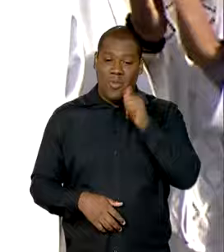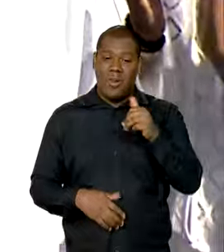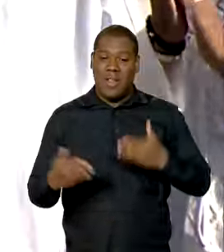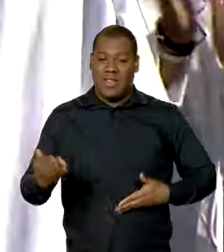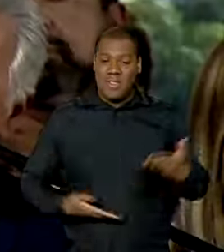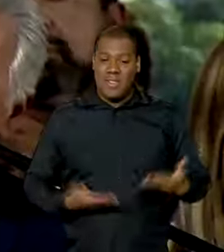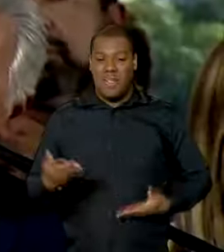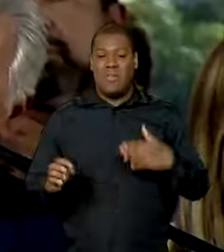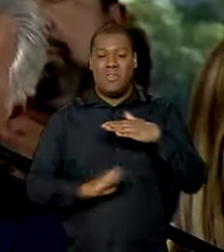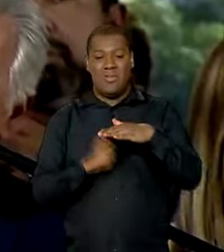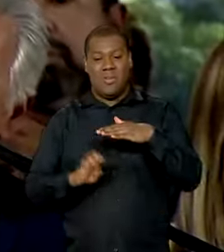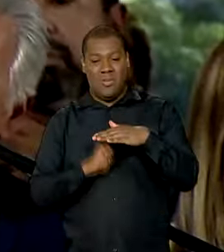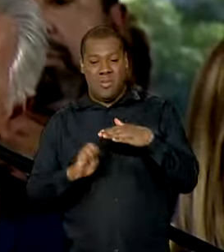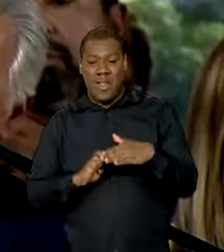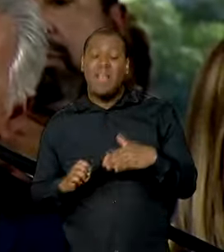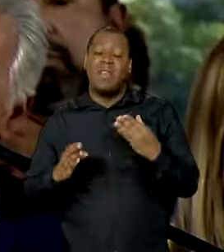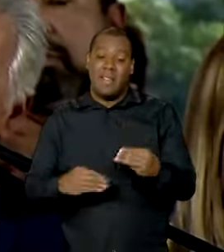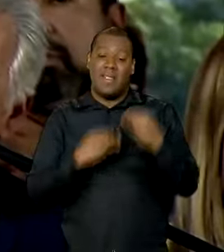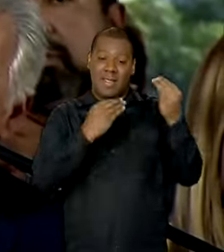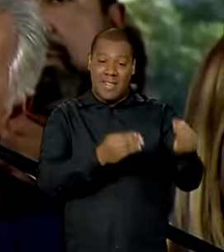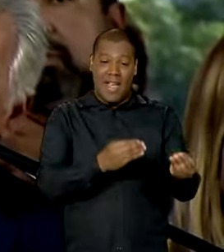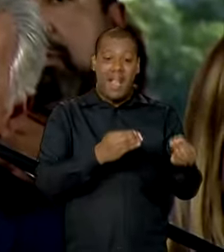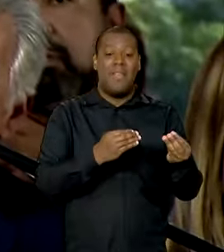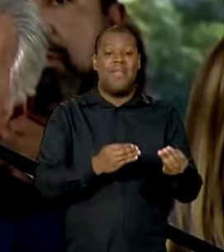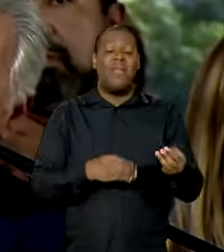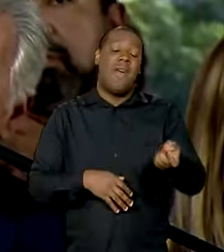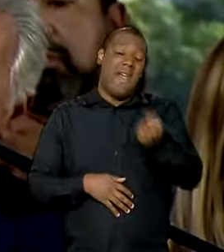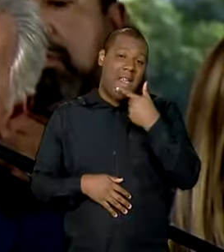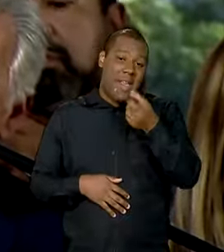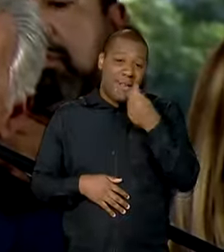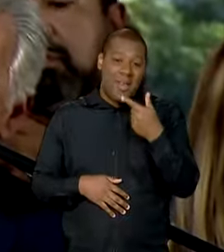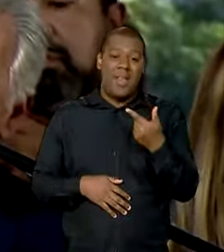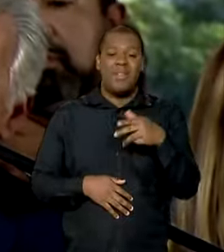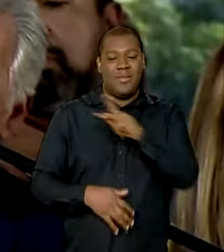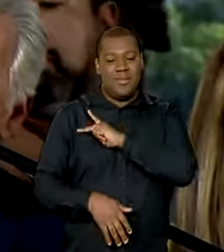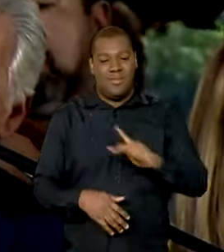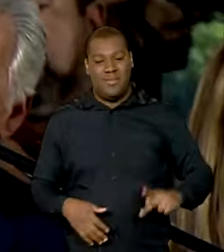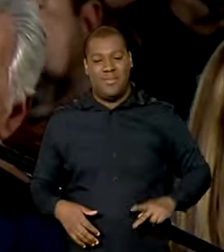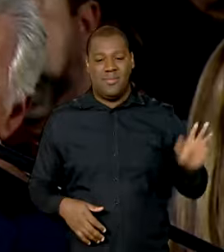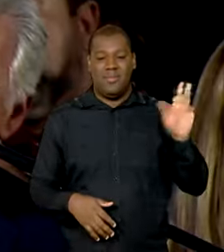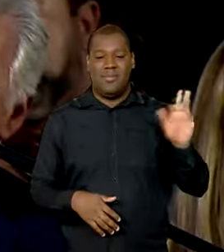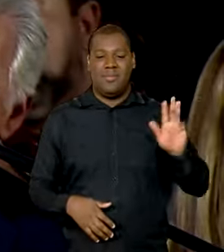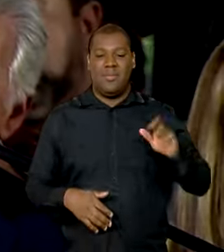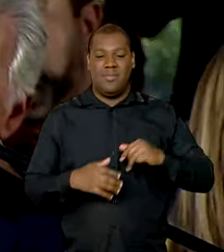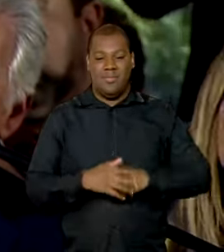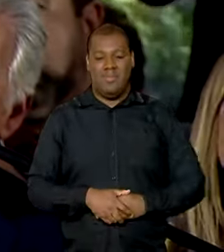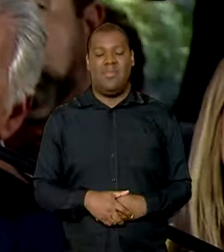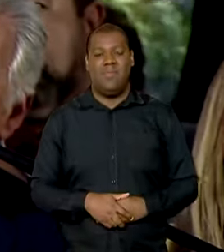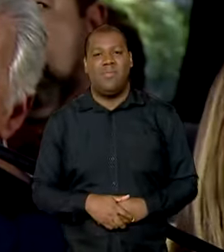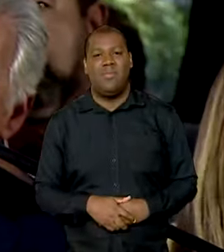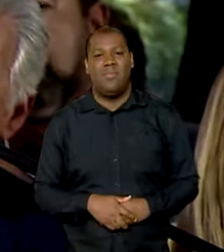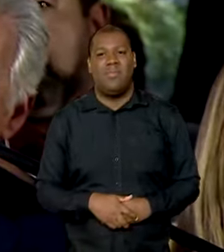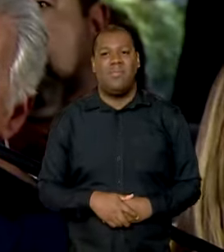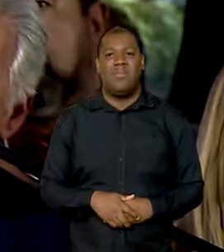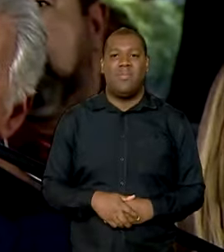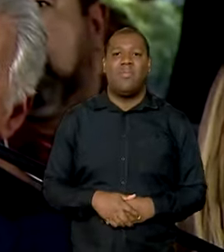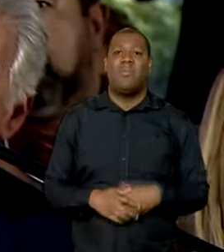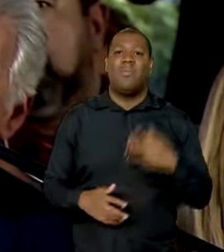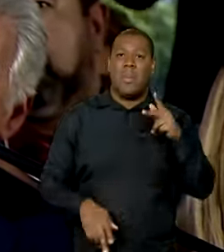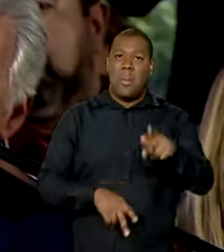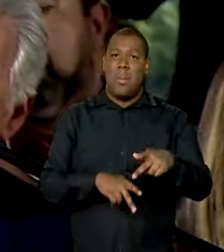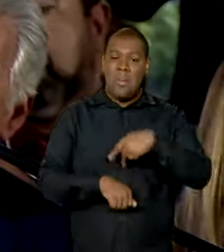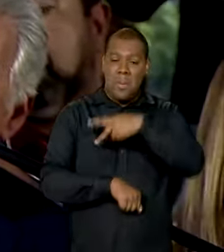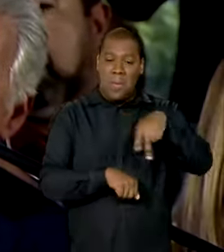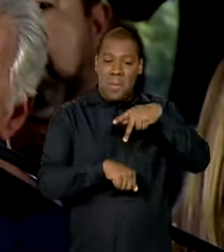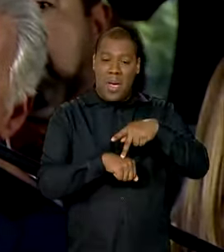nacional. O papel do Estado é tentar alavancar as oportunidades que as pessoas precisam. Um país soberano